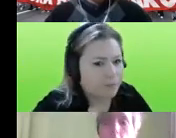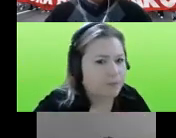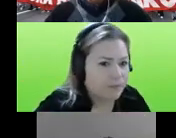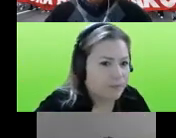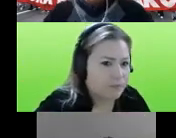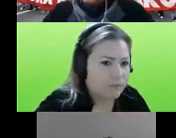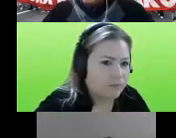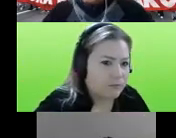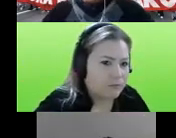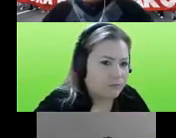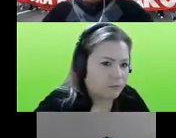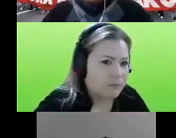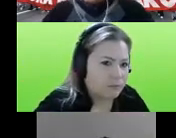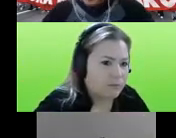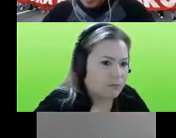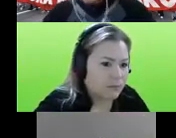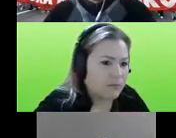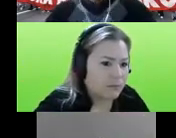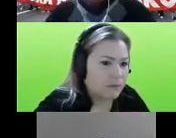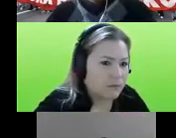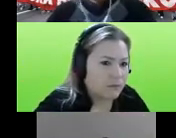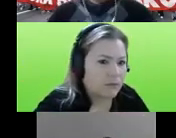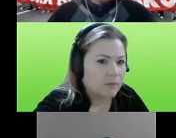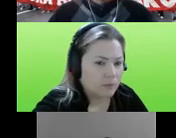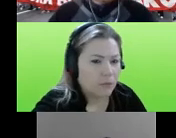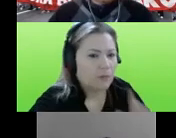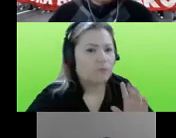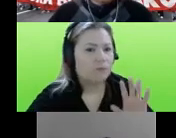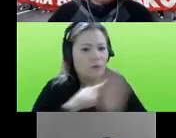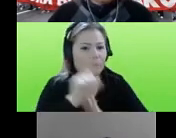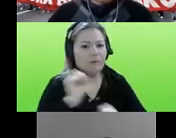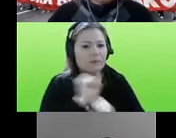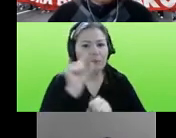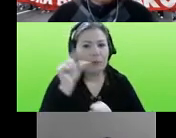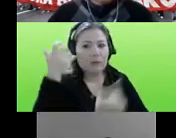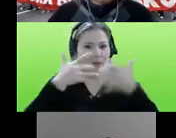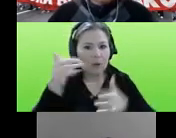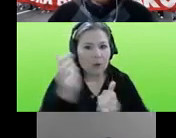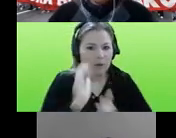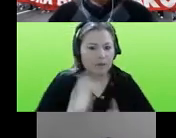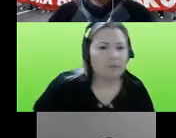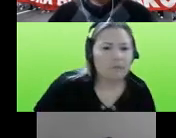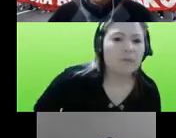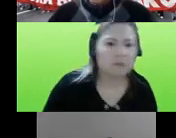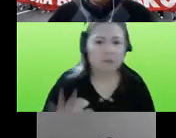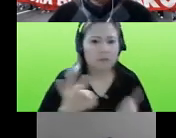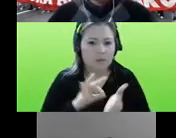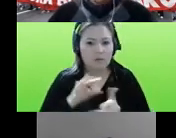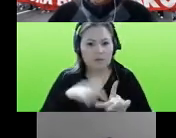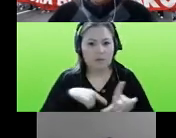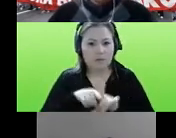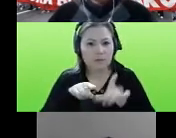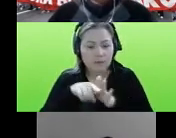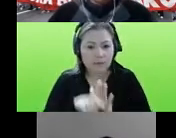Professor, gostaria só de uma palavrinha rápida. É que eu tinha me inscrito para Nancy Fraser. Inclusive, a minha